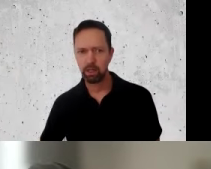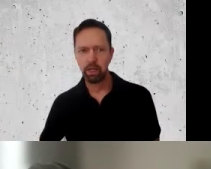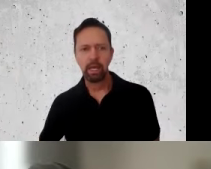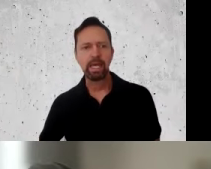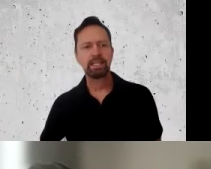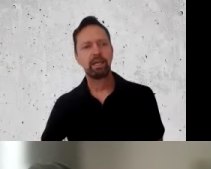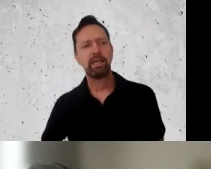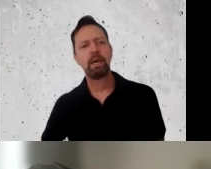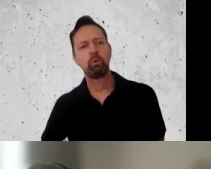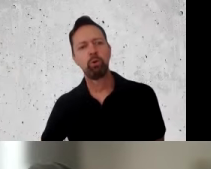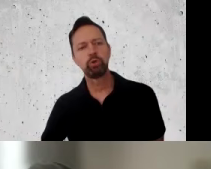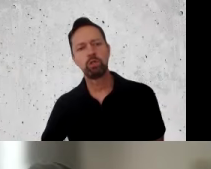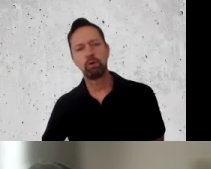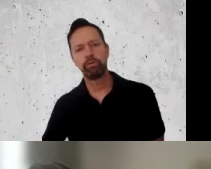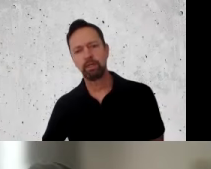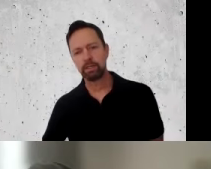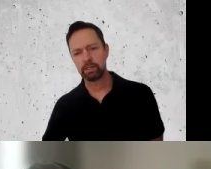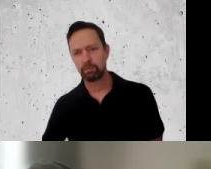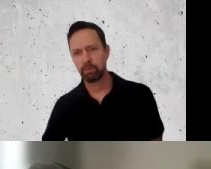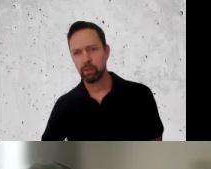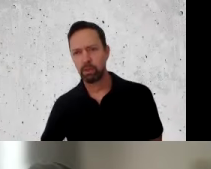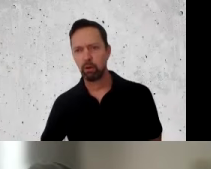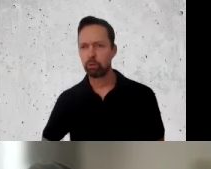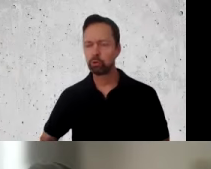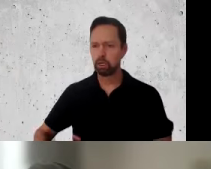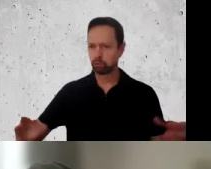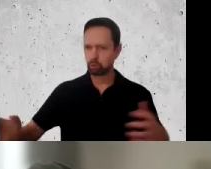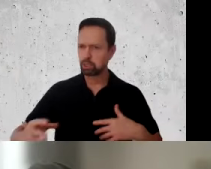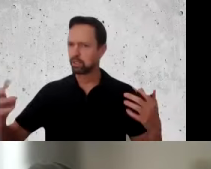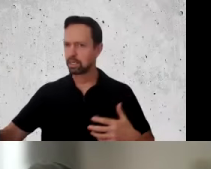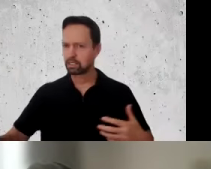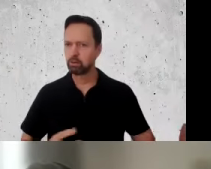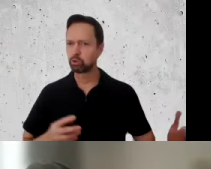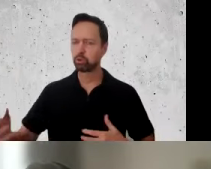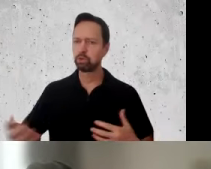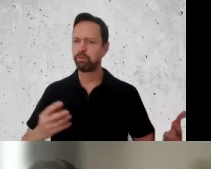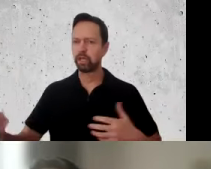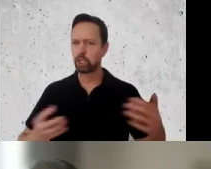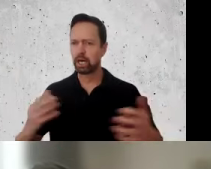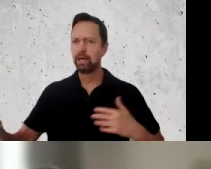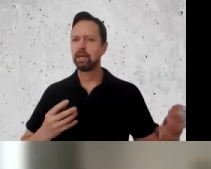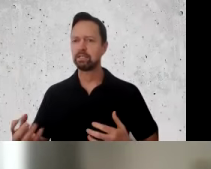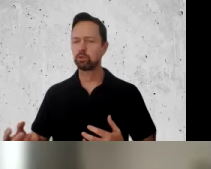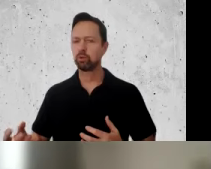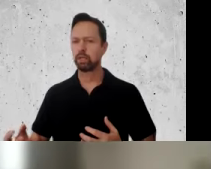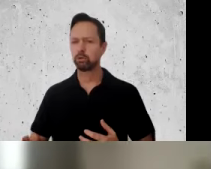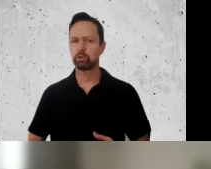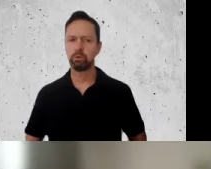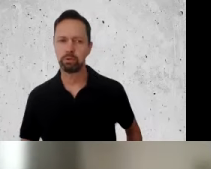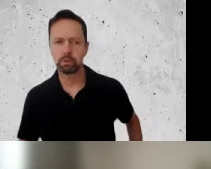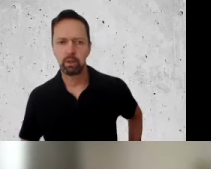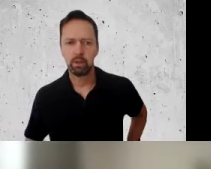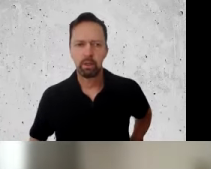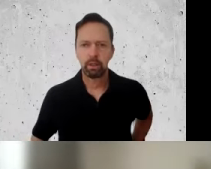diferença. E essa aqui é o custo de governança, é os custos de transação, os custos de fechar esses